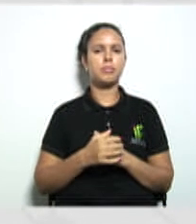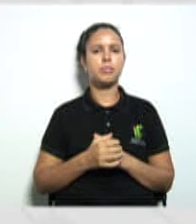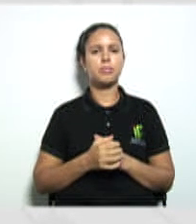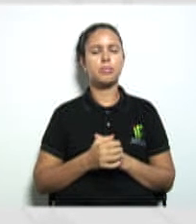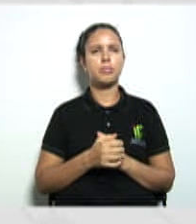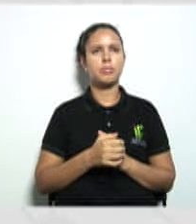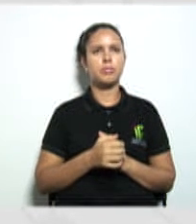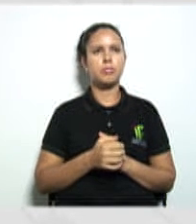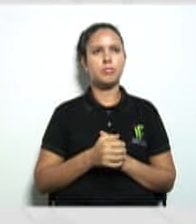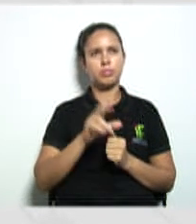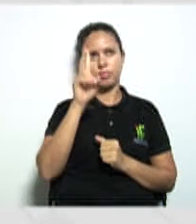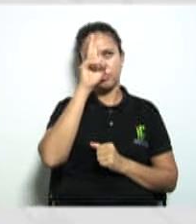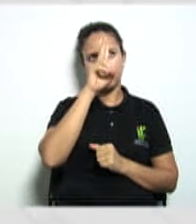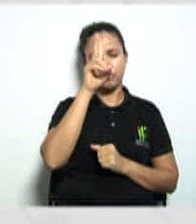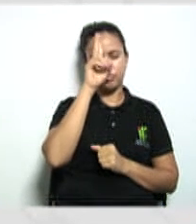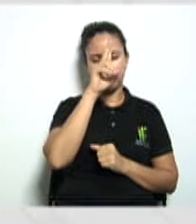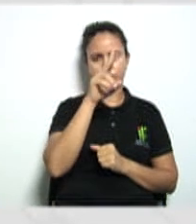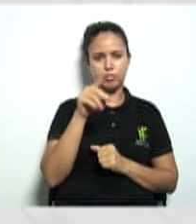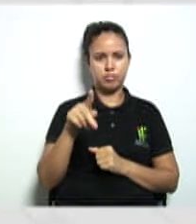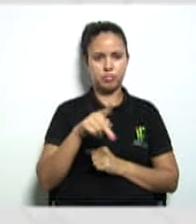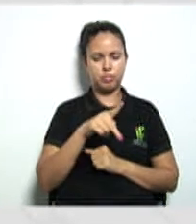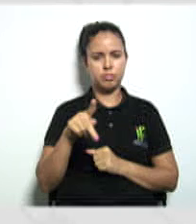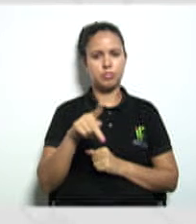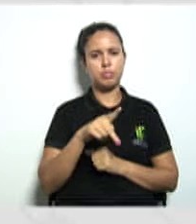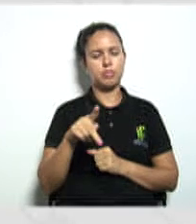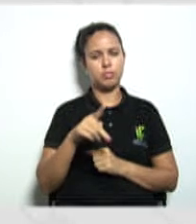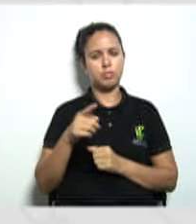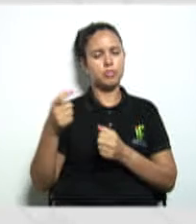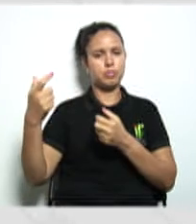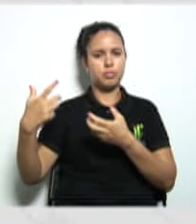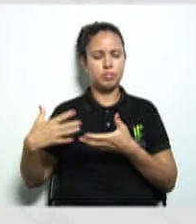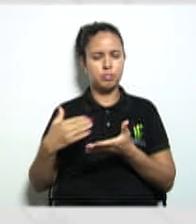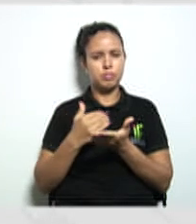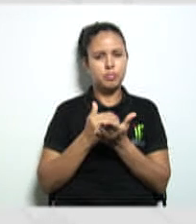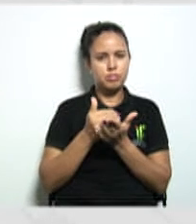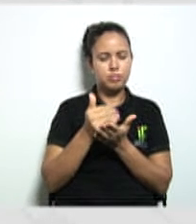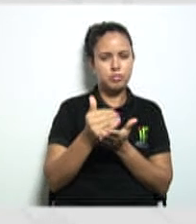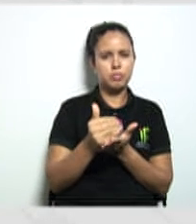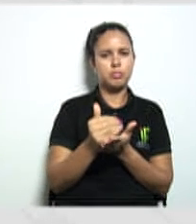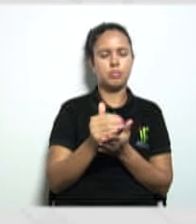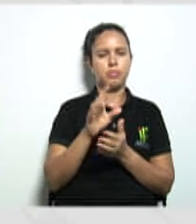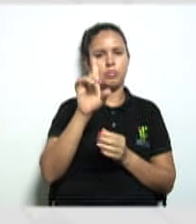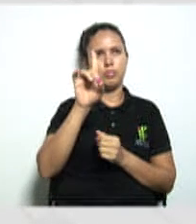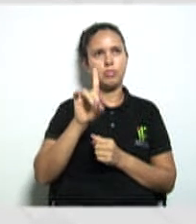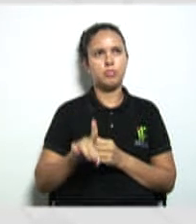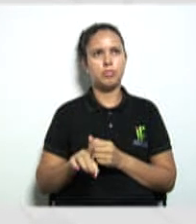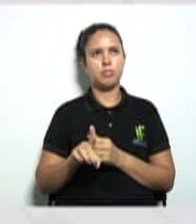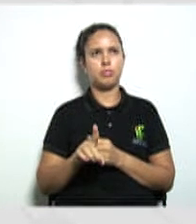Olha só, lembra que a professora Marisete falou lá no comecinho da aula sobre o direito difuso e coletivo?